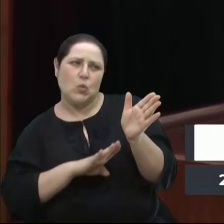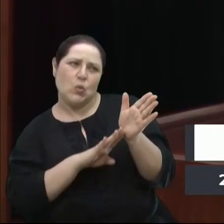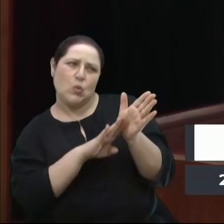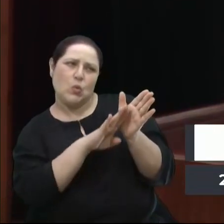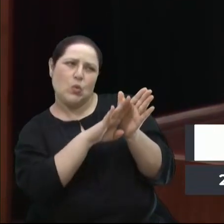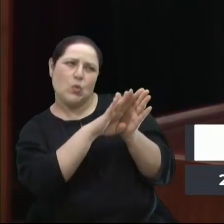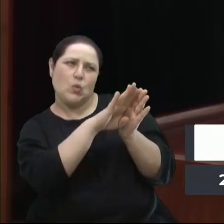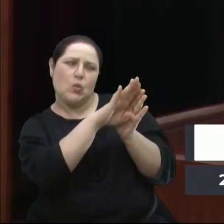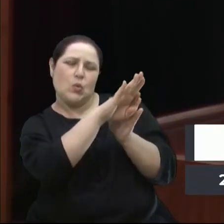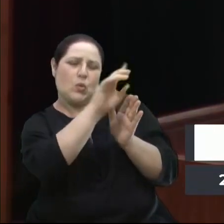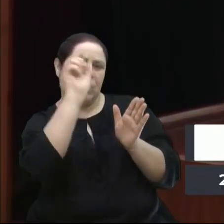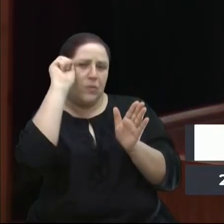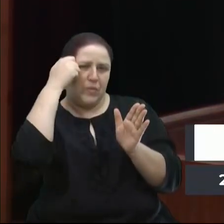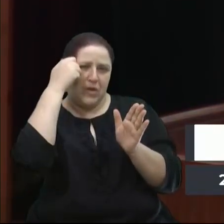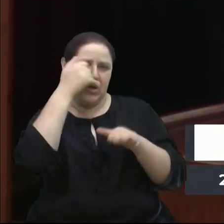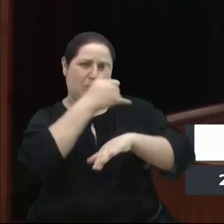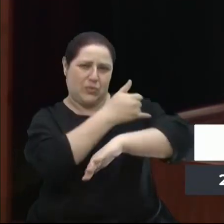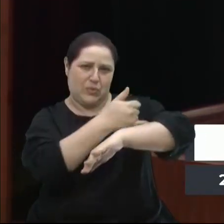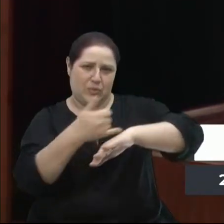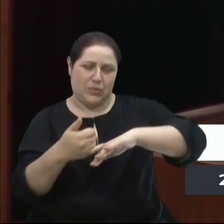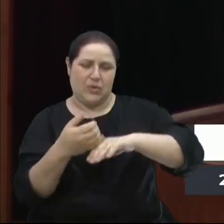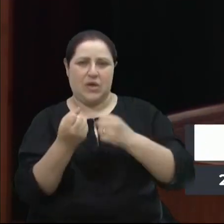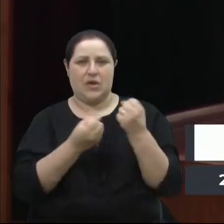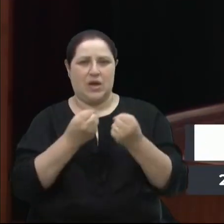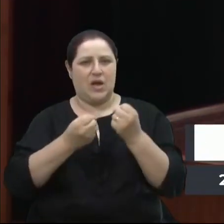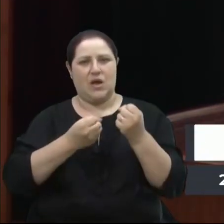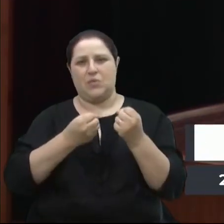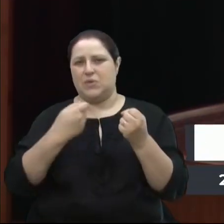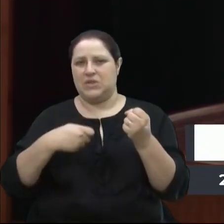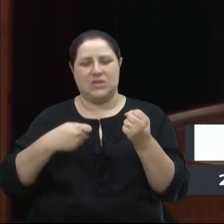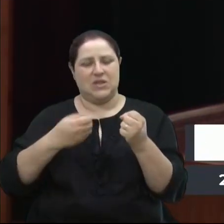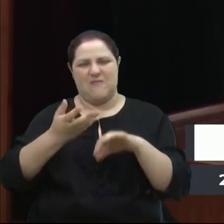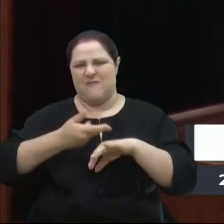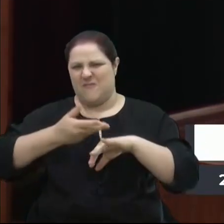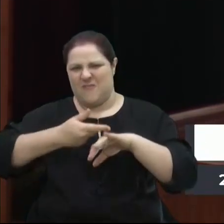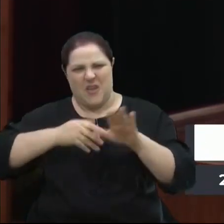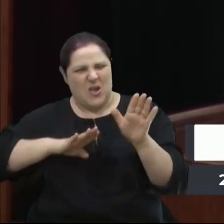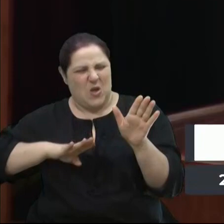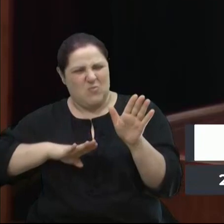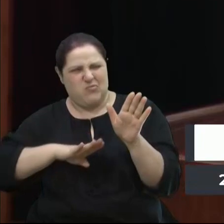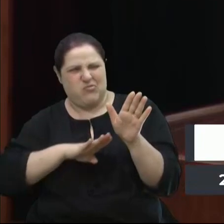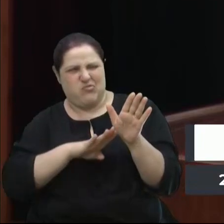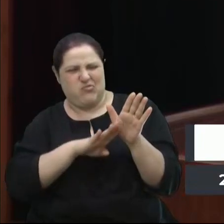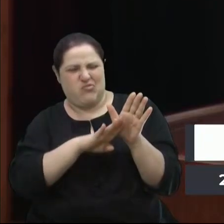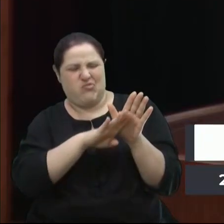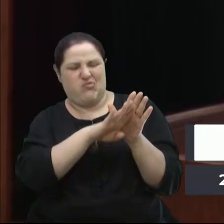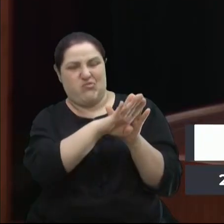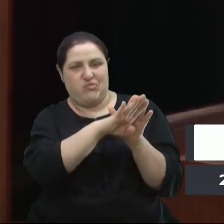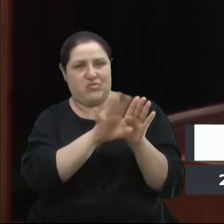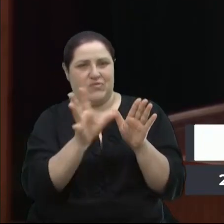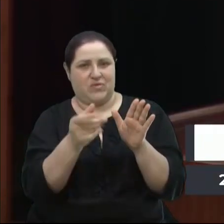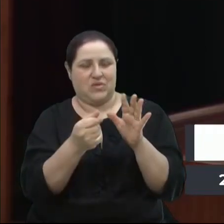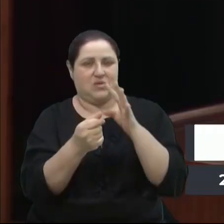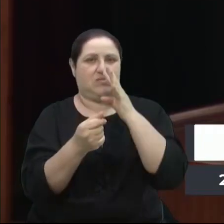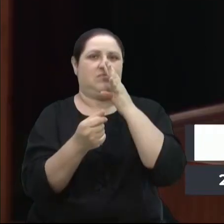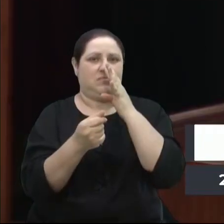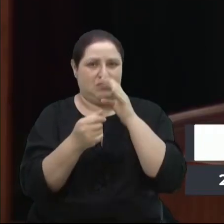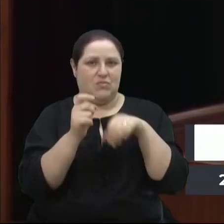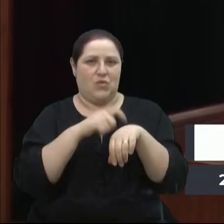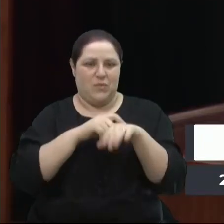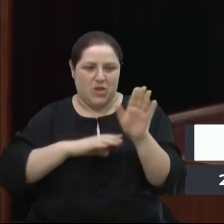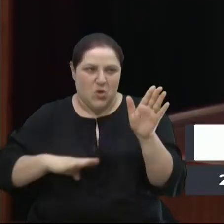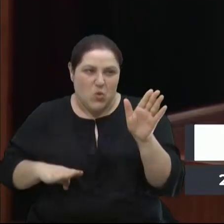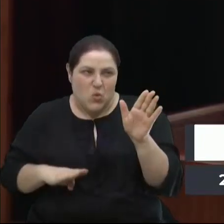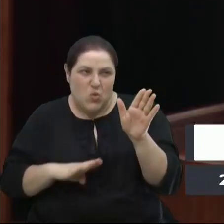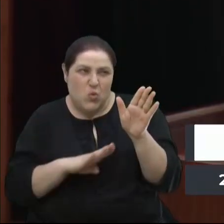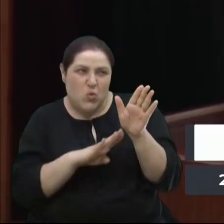que os veículos pegam velocidade para subir esse morro e, pasmem, nessa subida